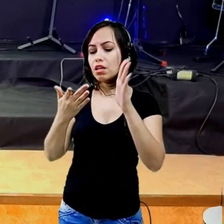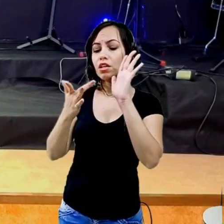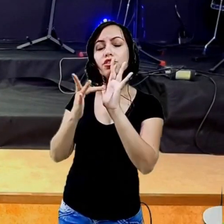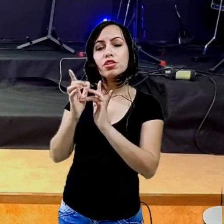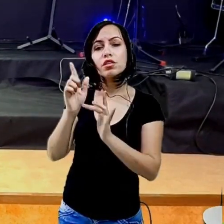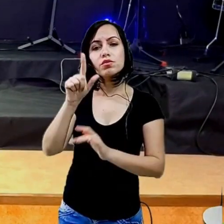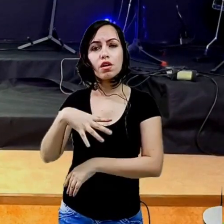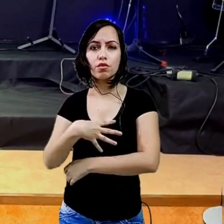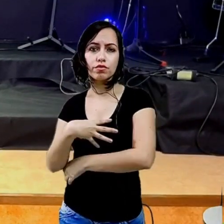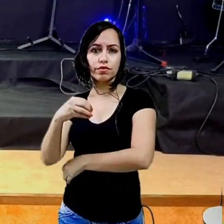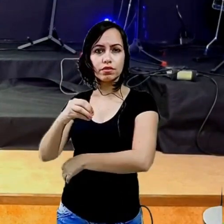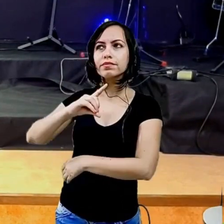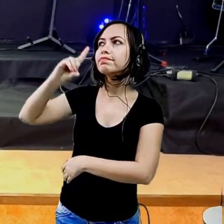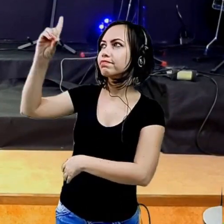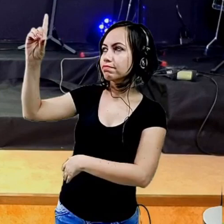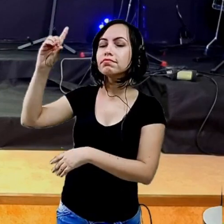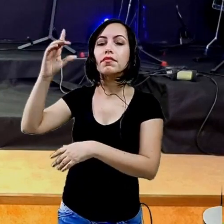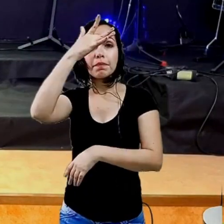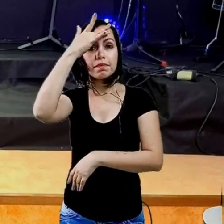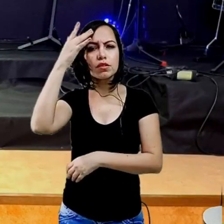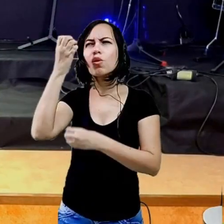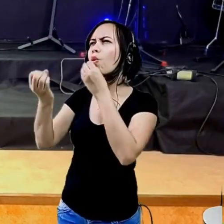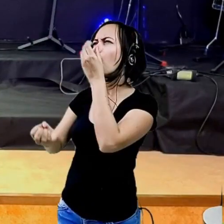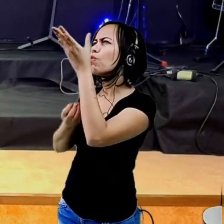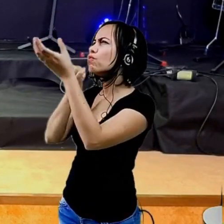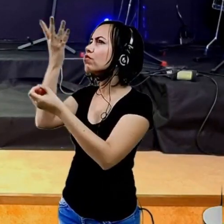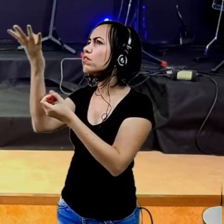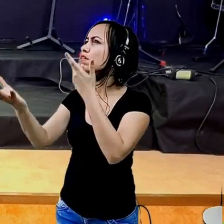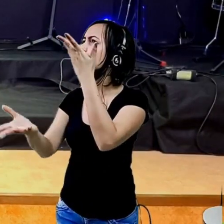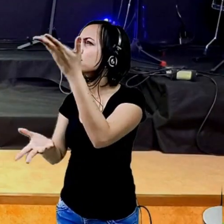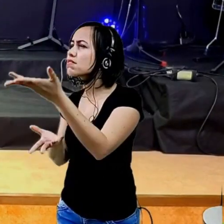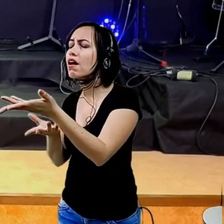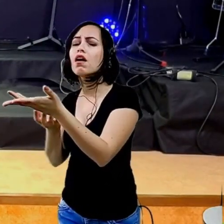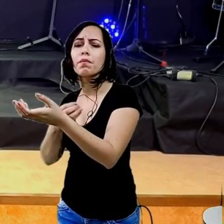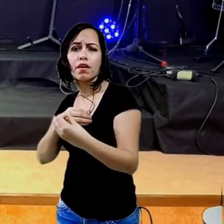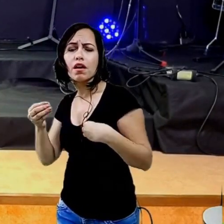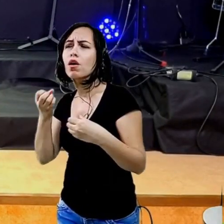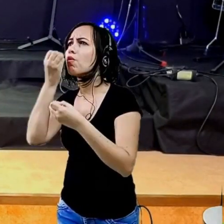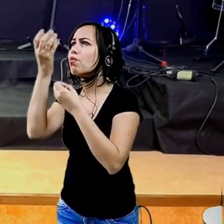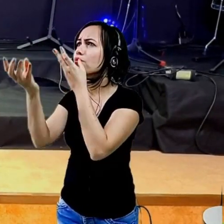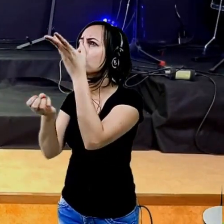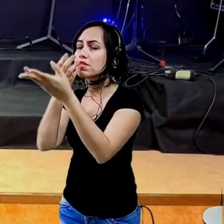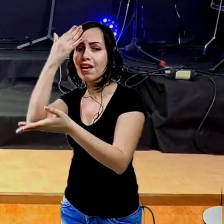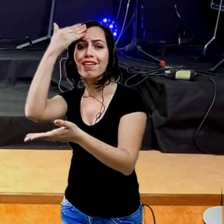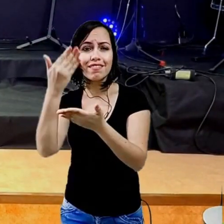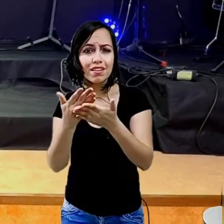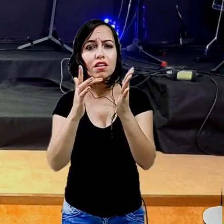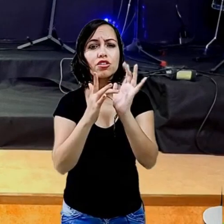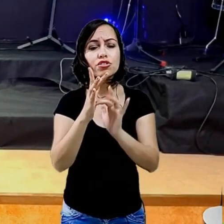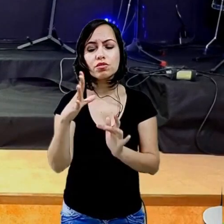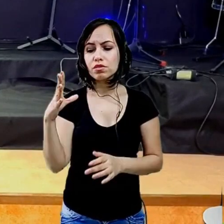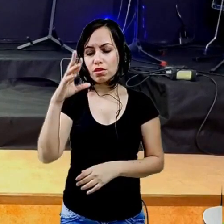Deus, aquele que confessar, aquele que crê que Jesus é o Senhor de sua vida, esse